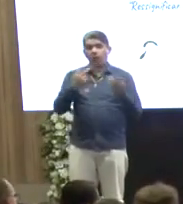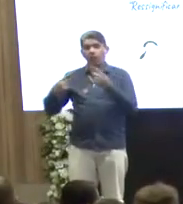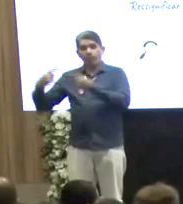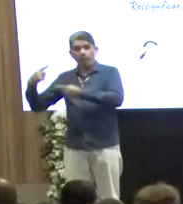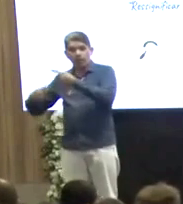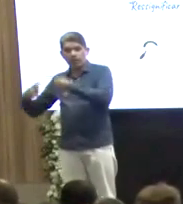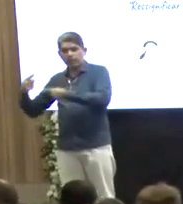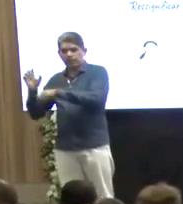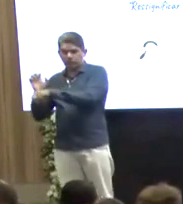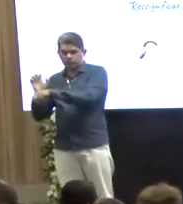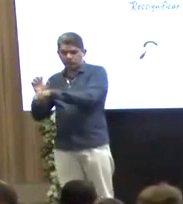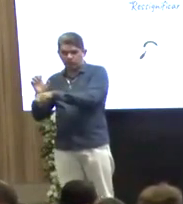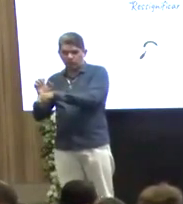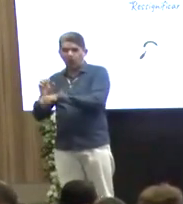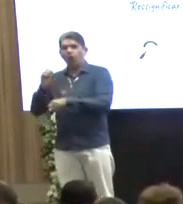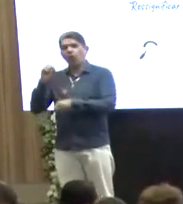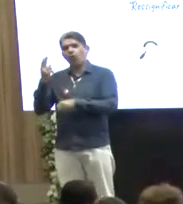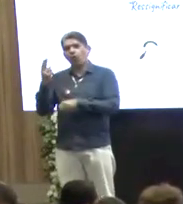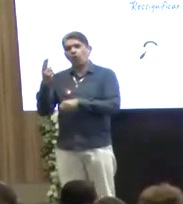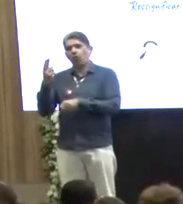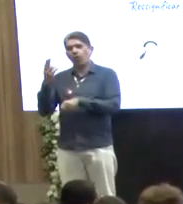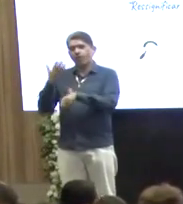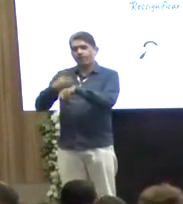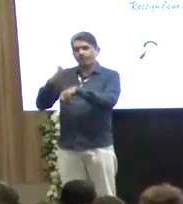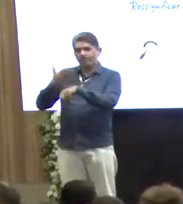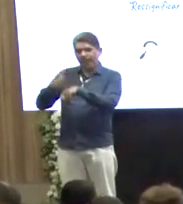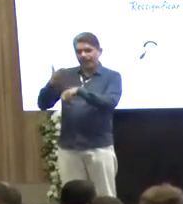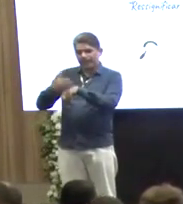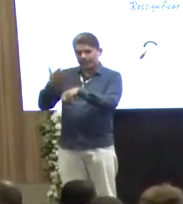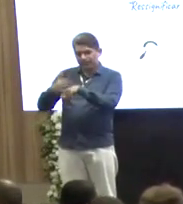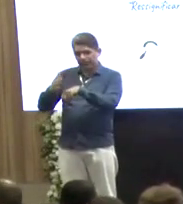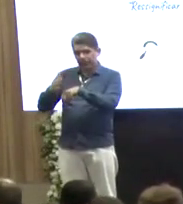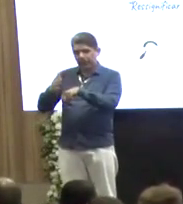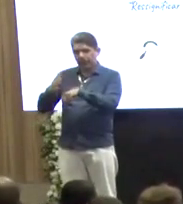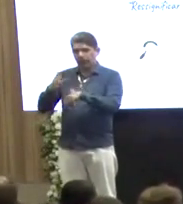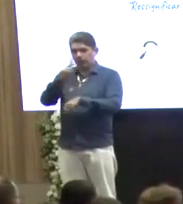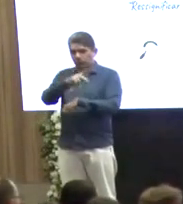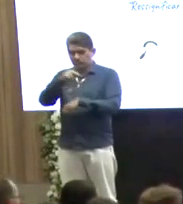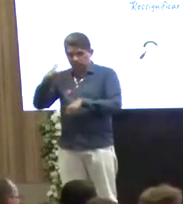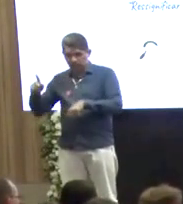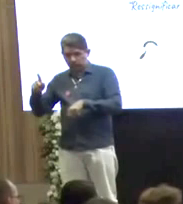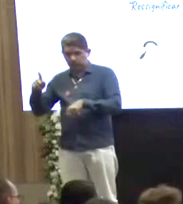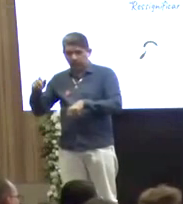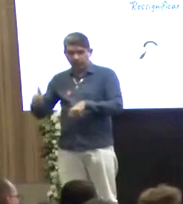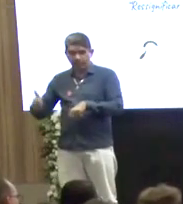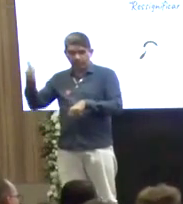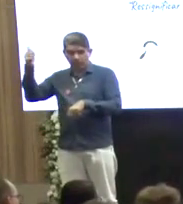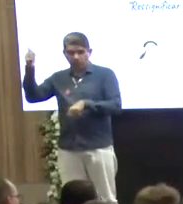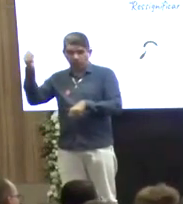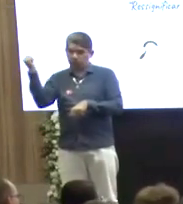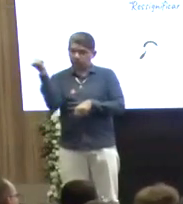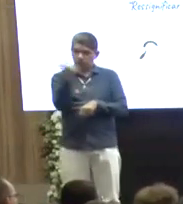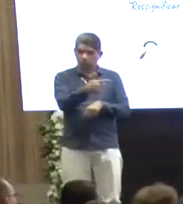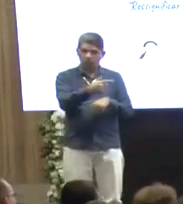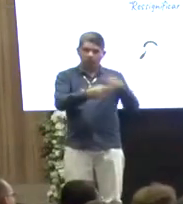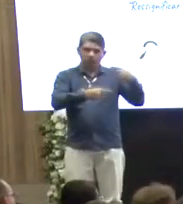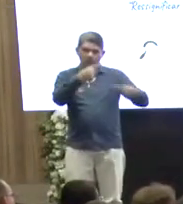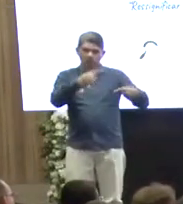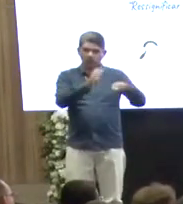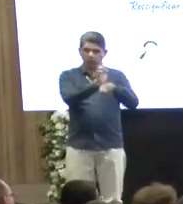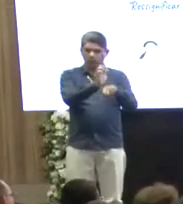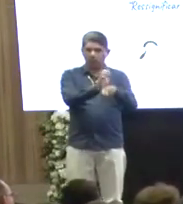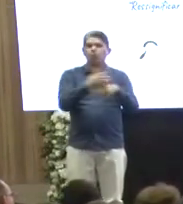Deixa eu ver aqui a primeira pergunta. Ver se eu estou correta. Quem está mais apto se é da educação